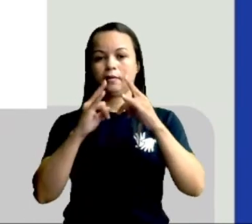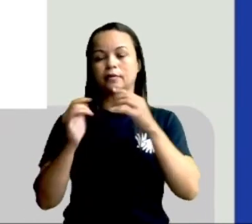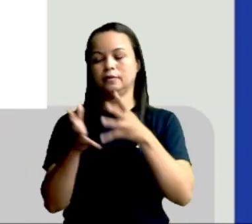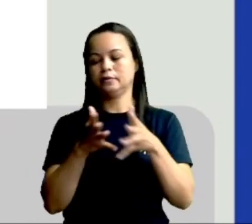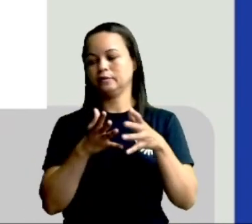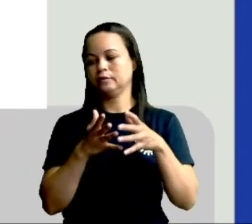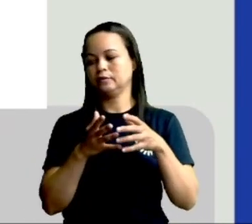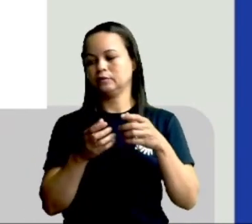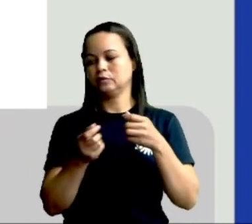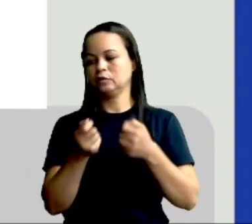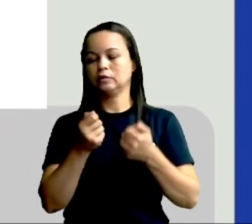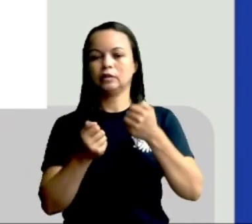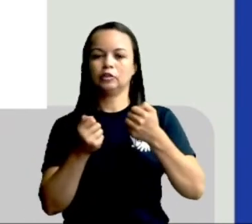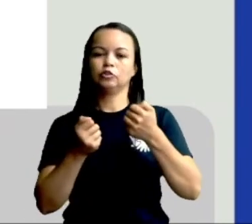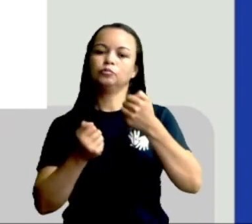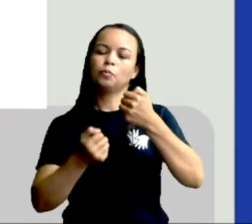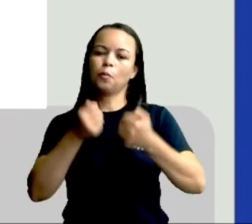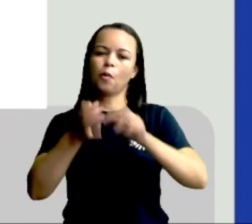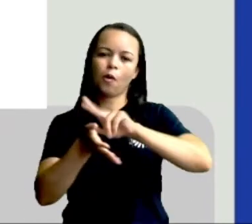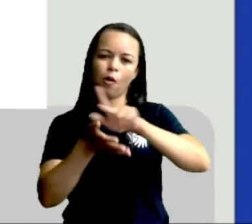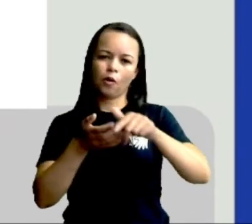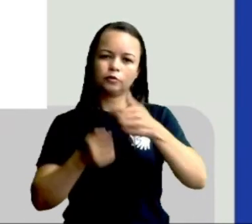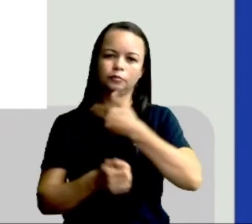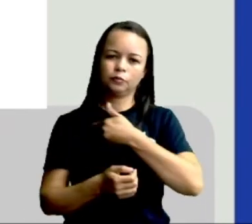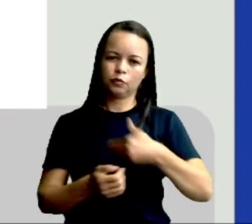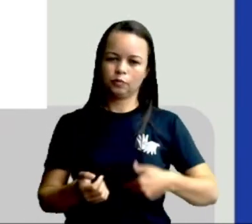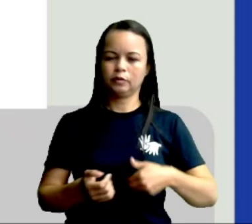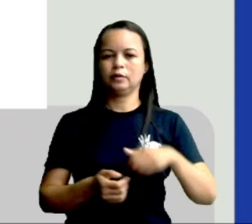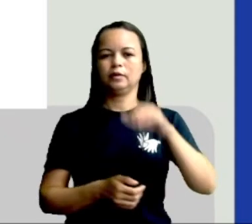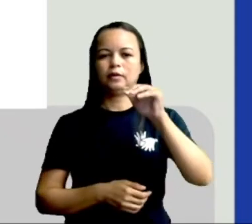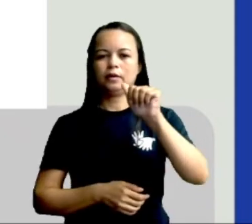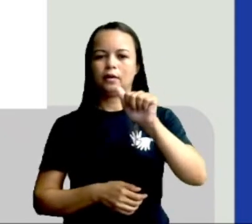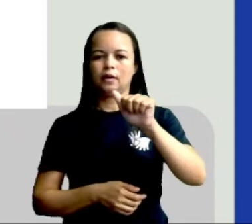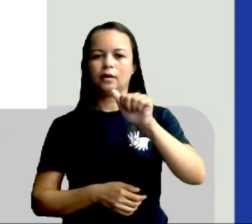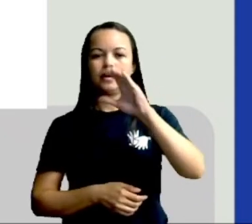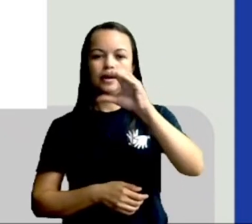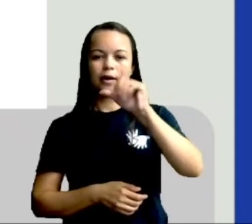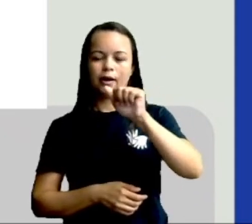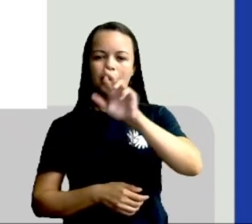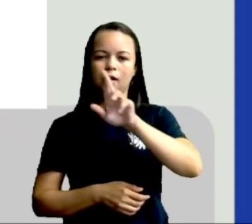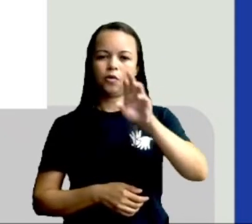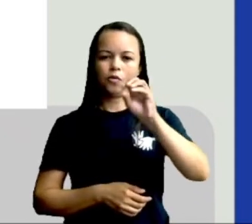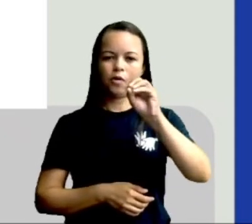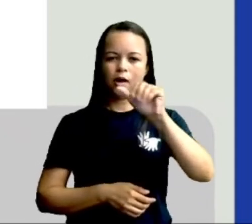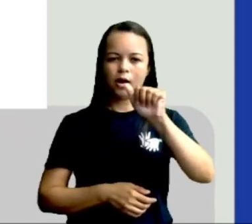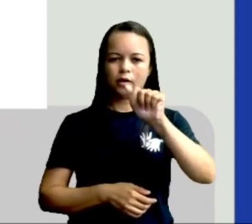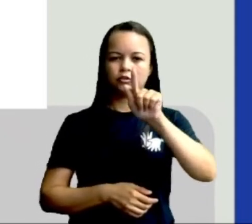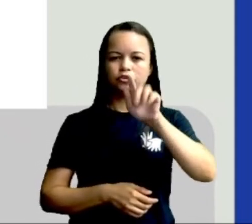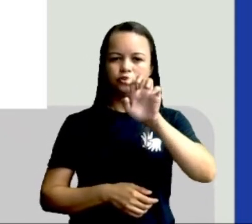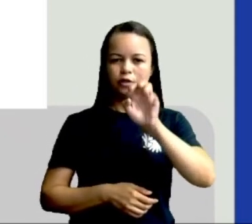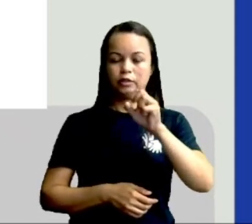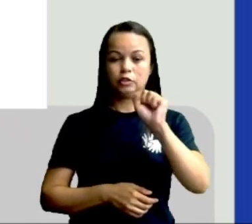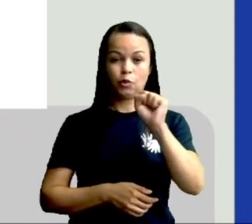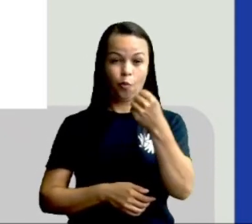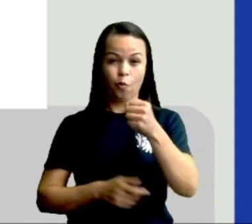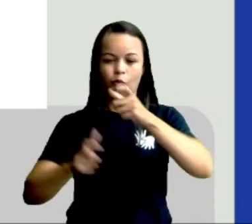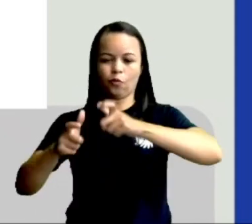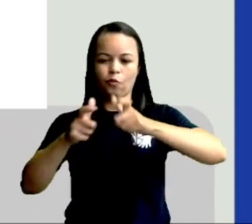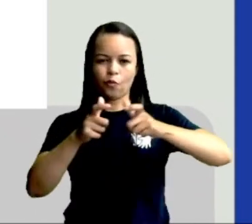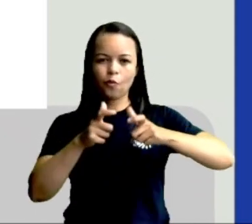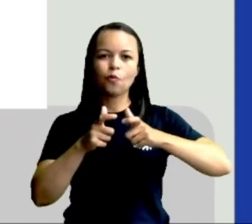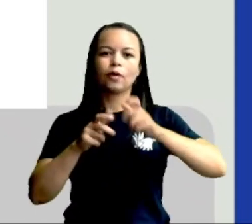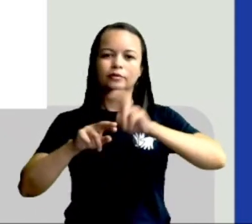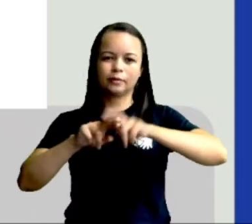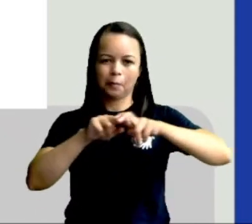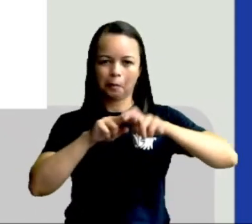serviço regular de transporte público. Olha aí, carruagens de 8 lugares, puxados por cavalos, distribuídos em 5